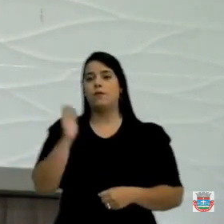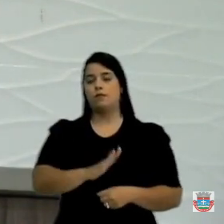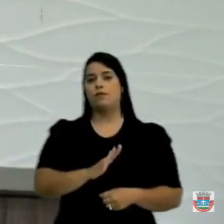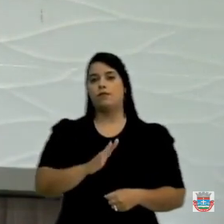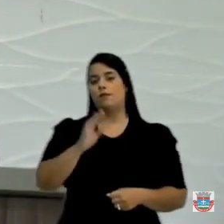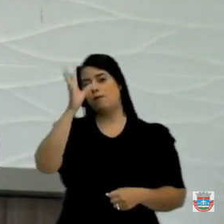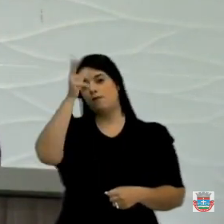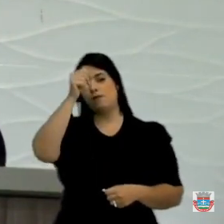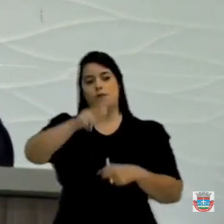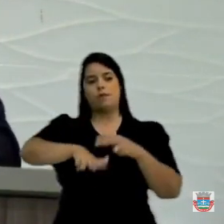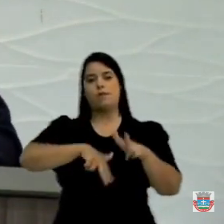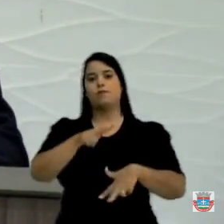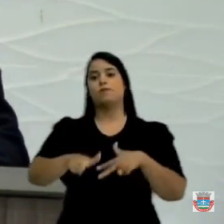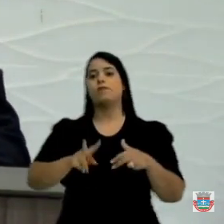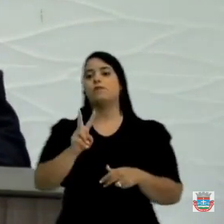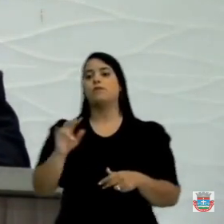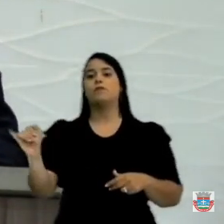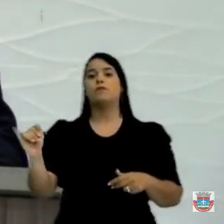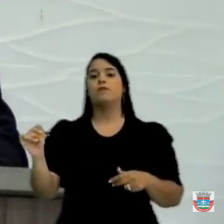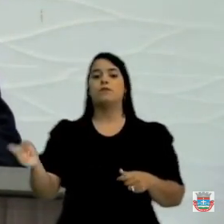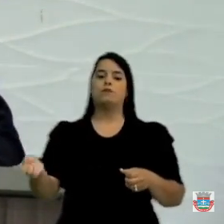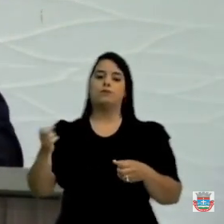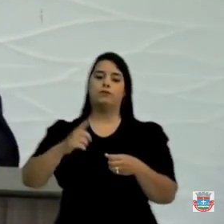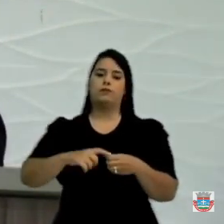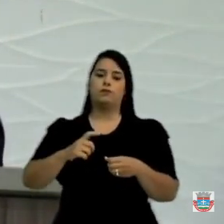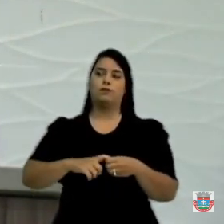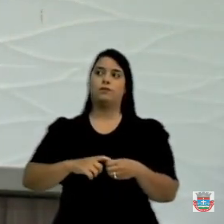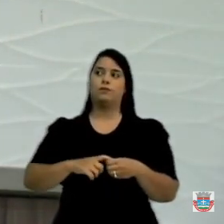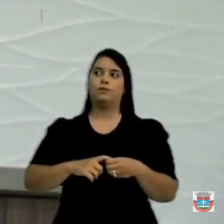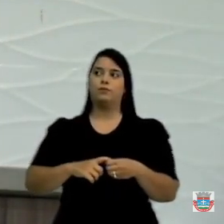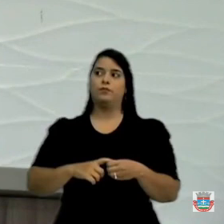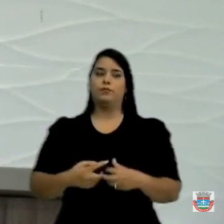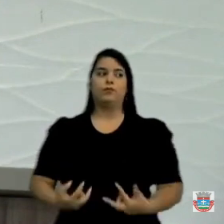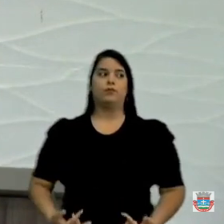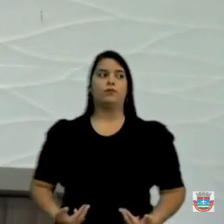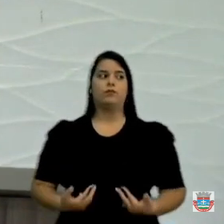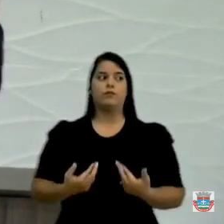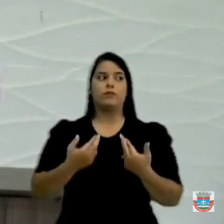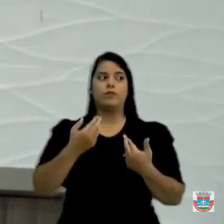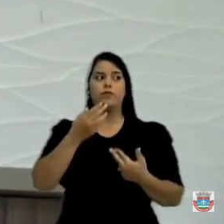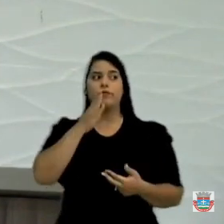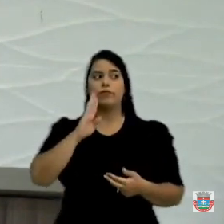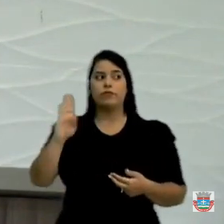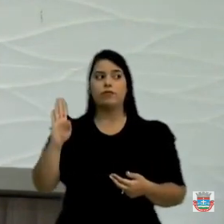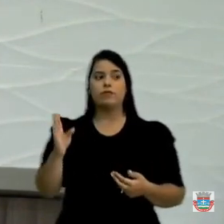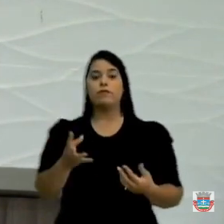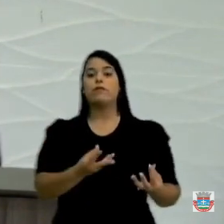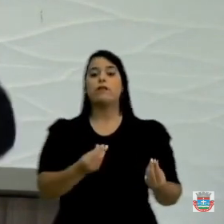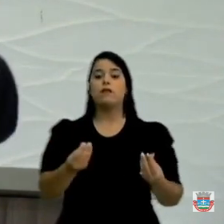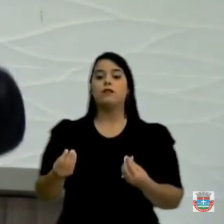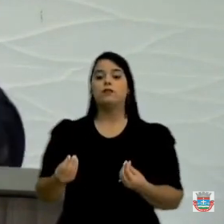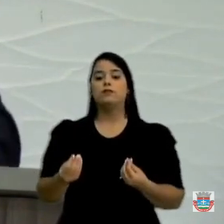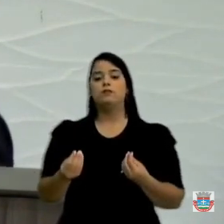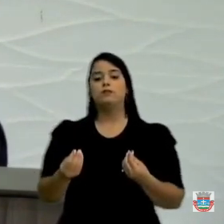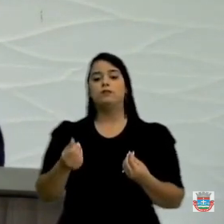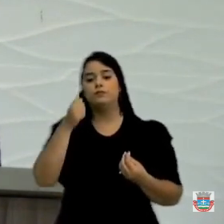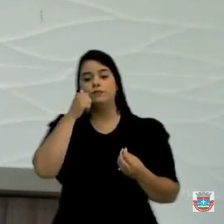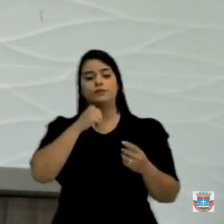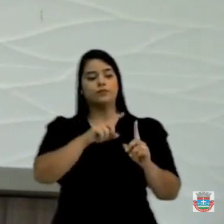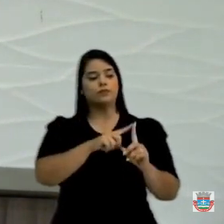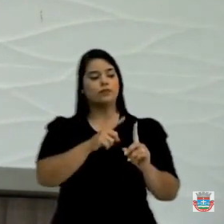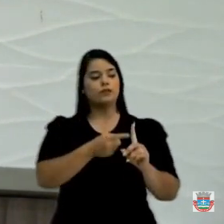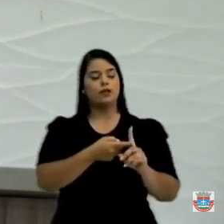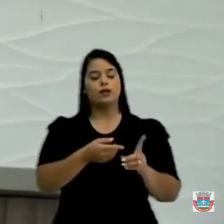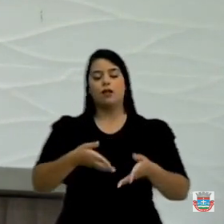São Bento do Una, vai votar em cirurgia. Principalmente, muita gestante que está tendo os filhos fora de São Bento do